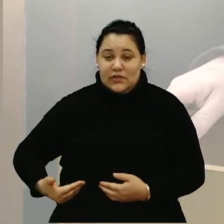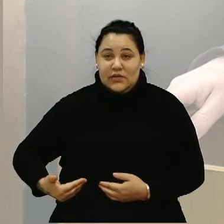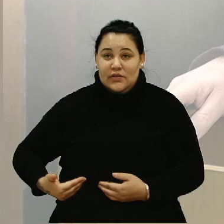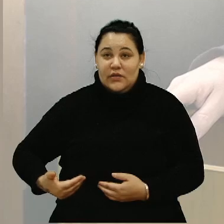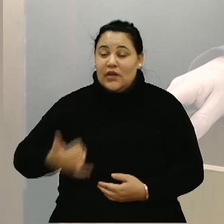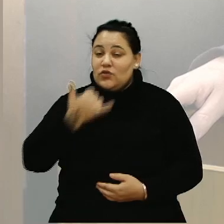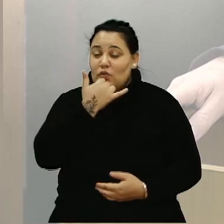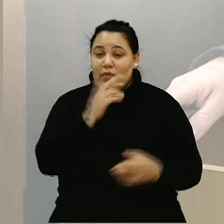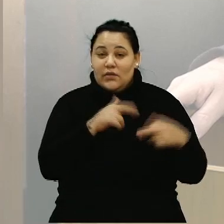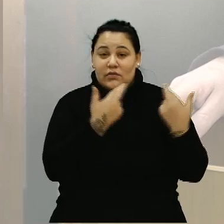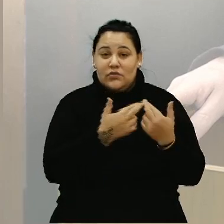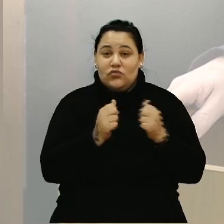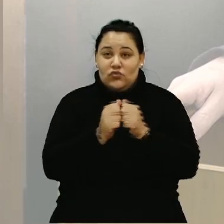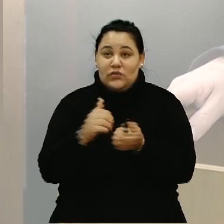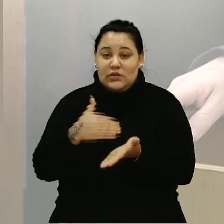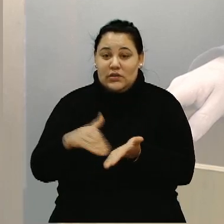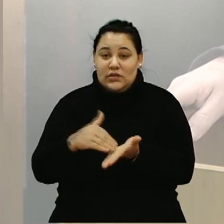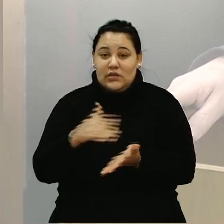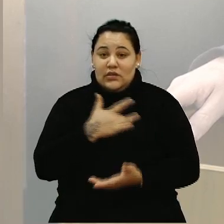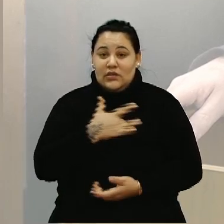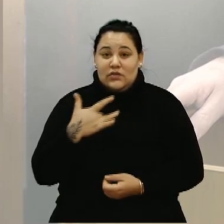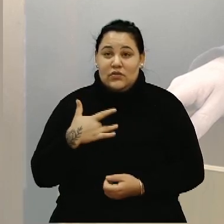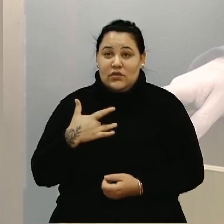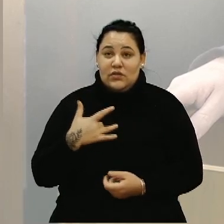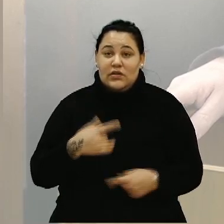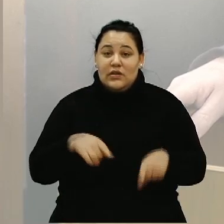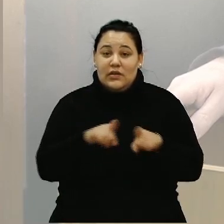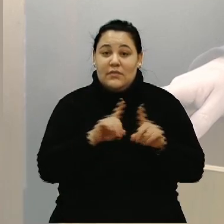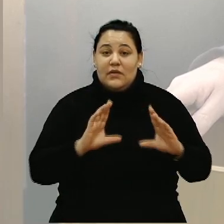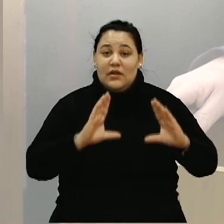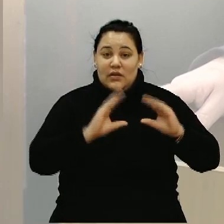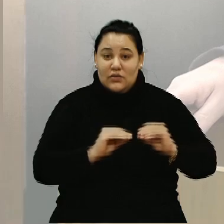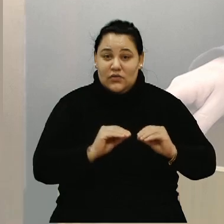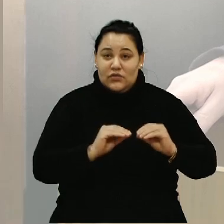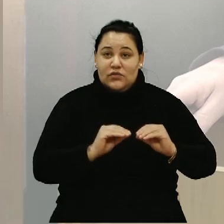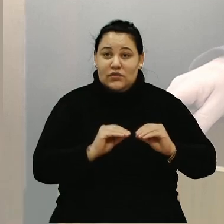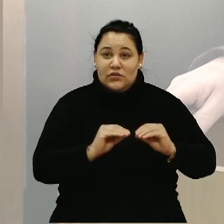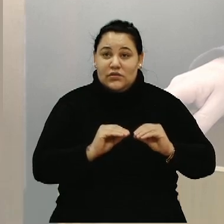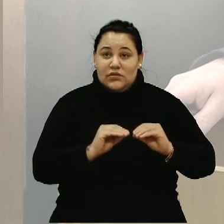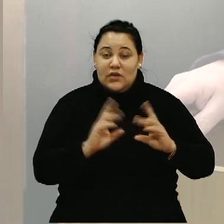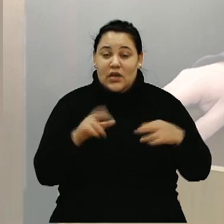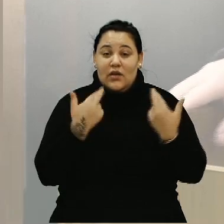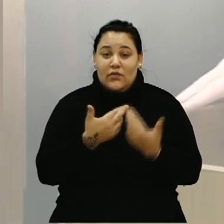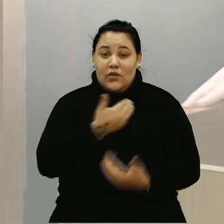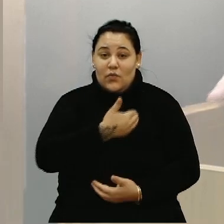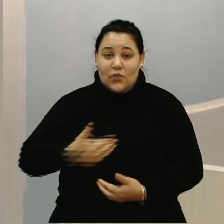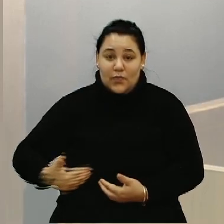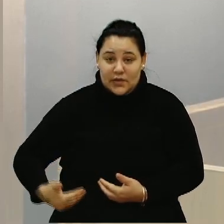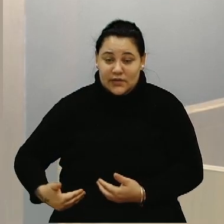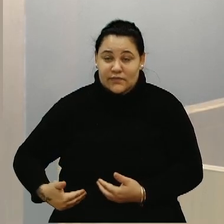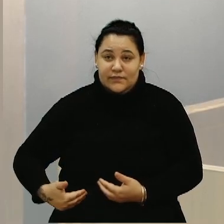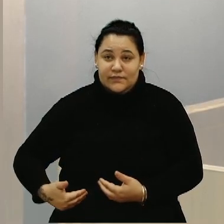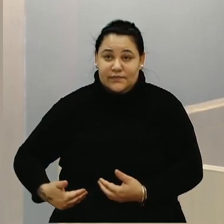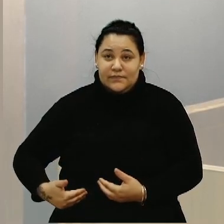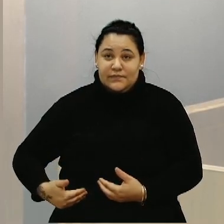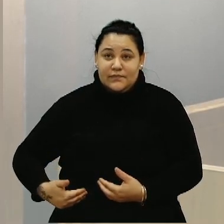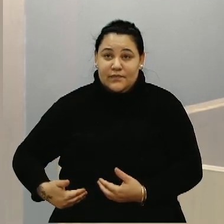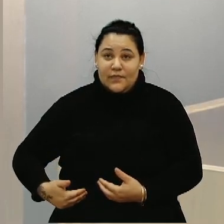da Saúde, e também à noite a audiência pública da Universidade Federal, que já